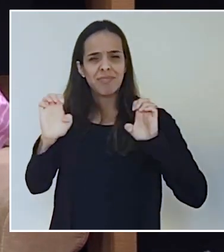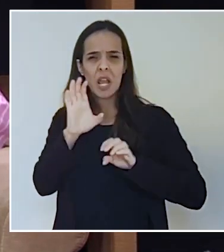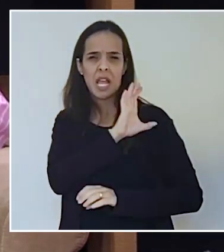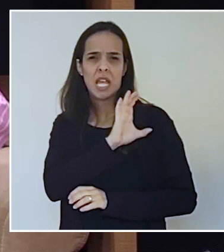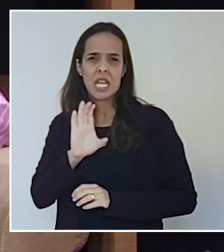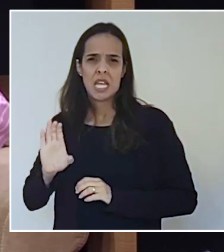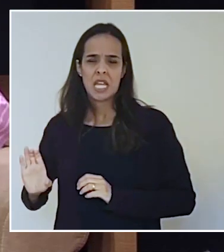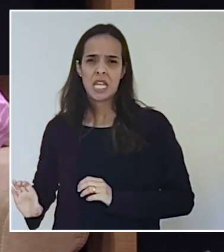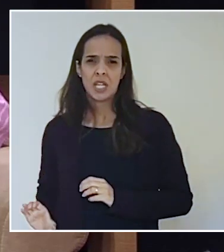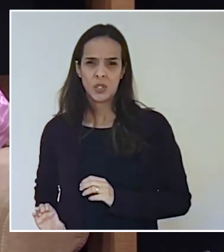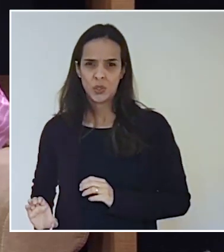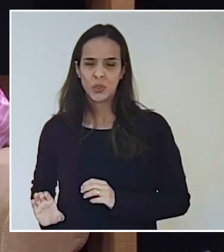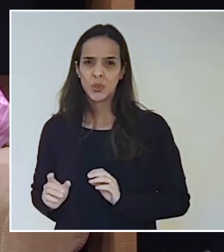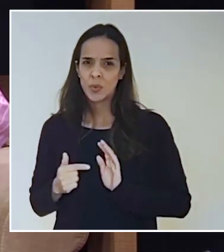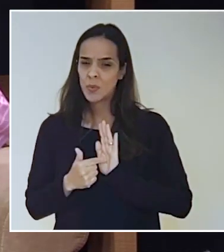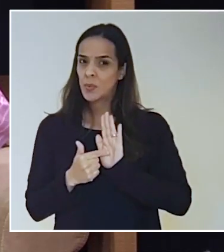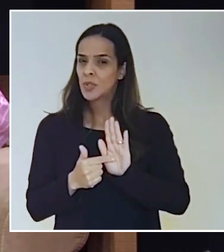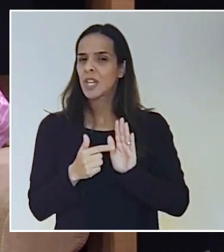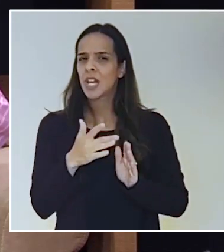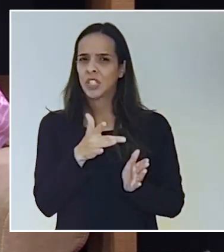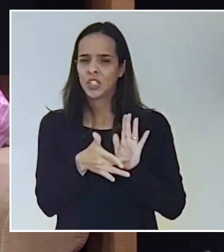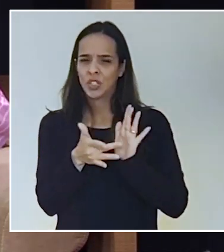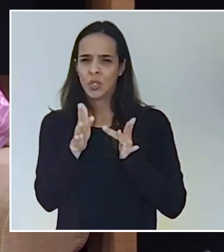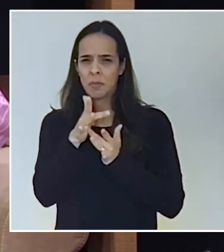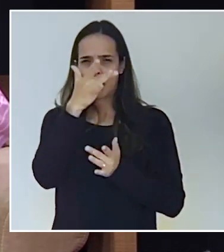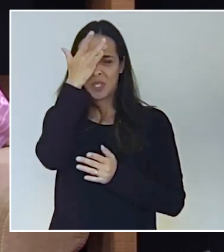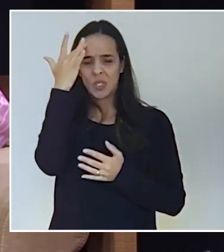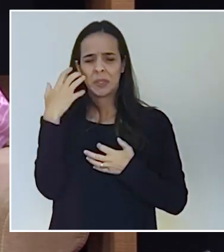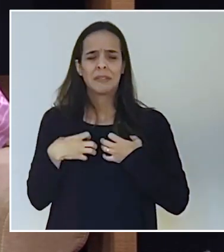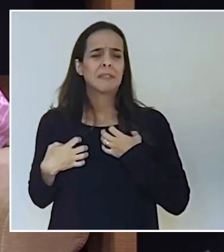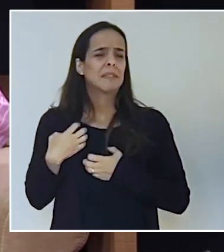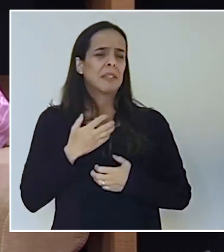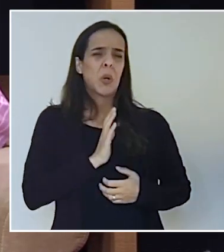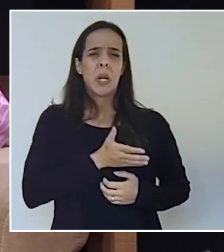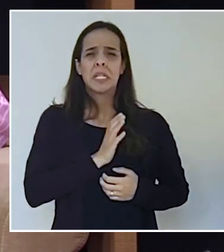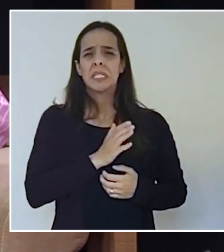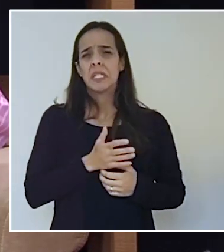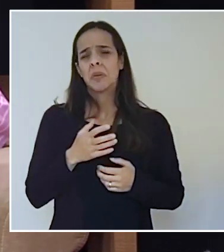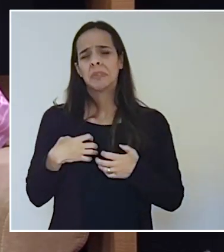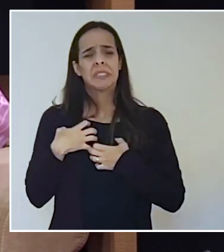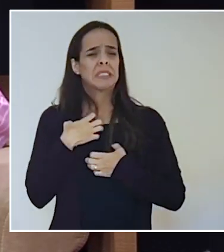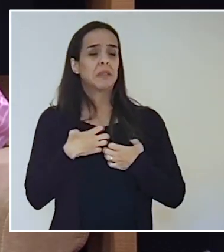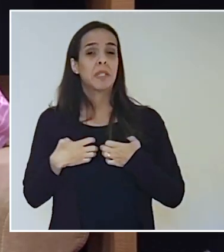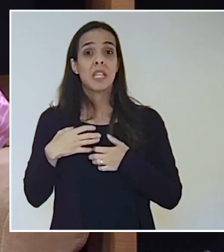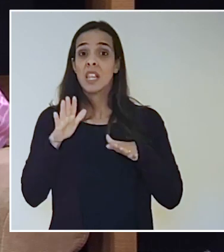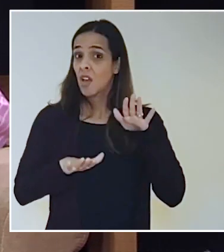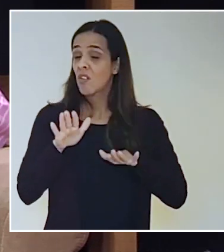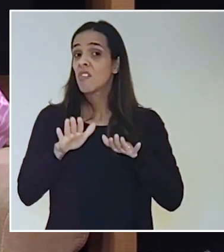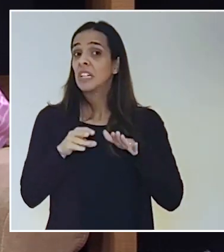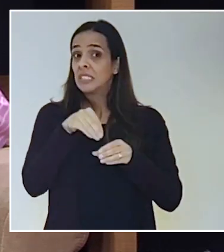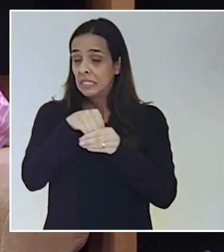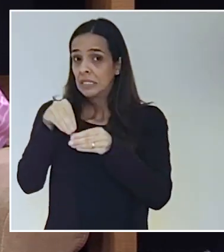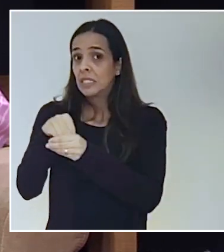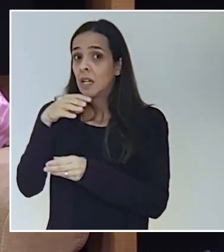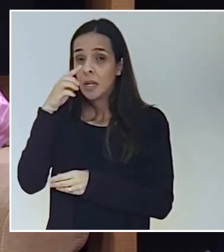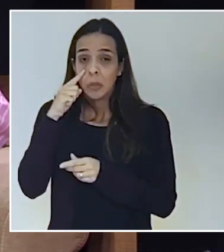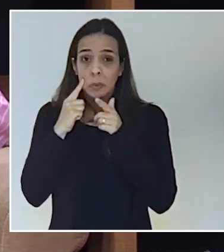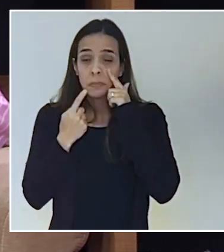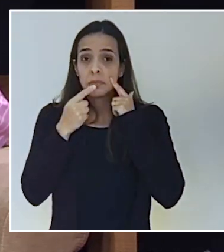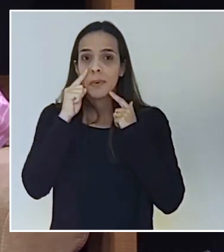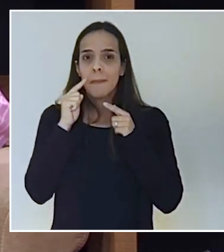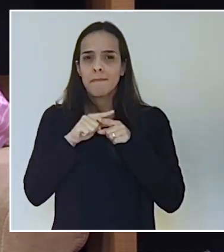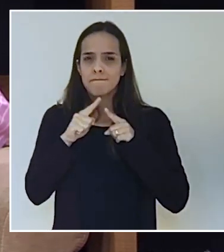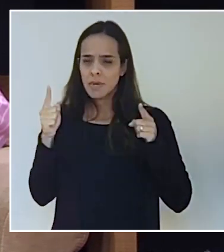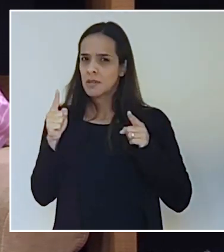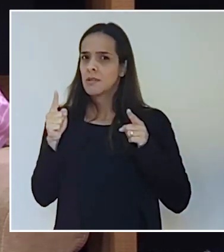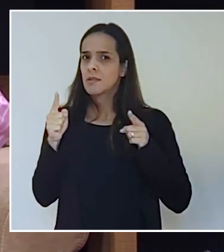a semeadura vai ser com lágrimas, mas a colheita vai ser com júbilo. A minha oração é que